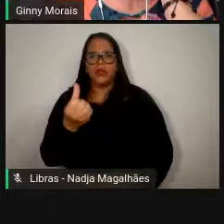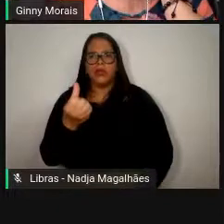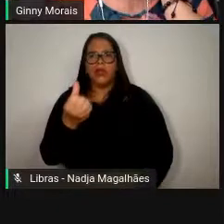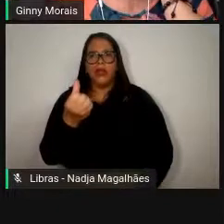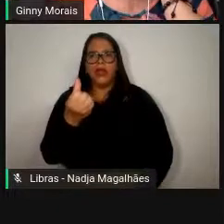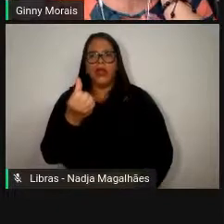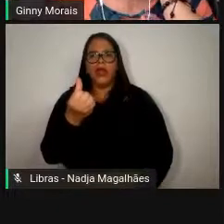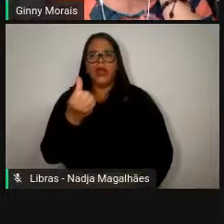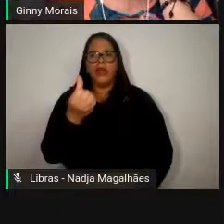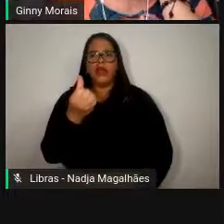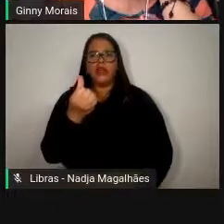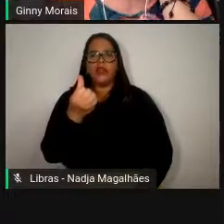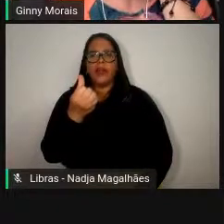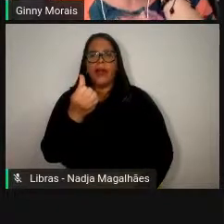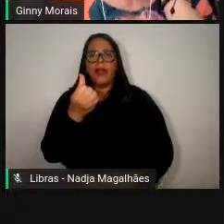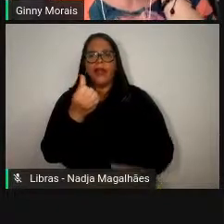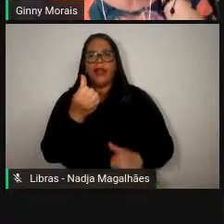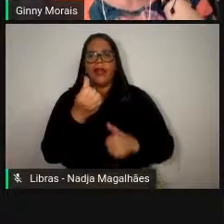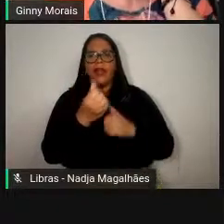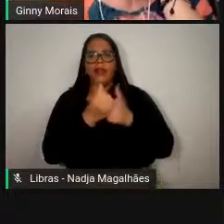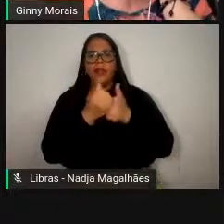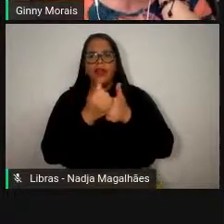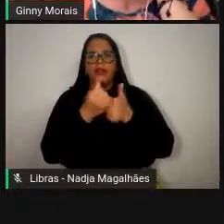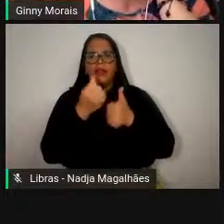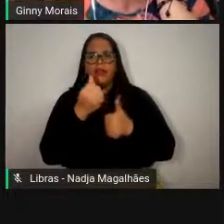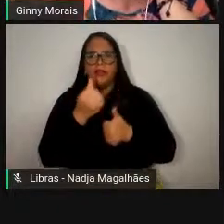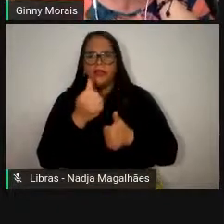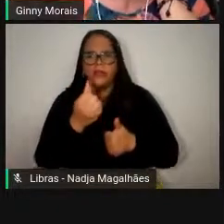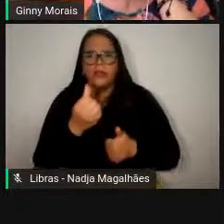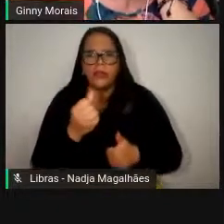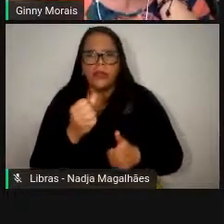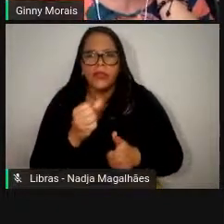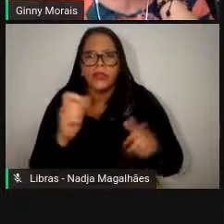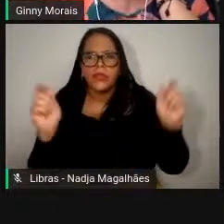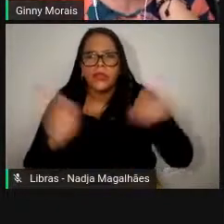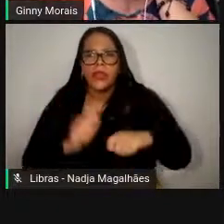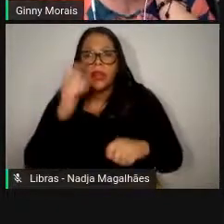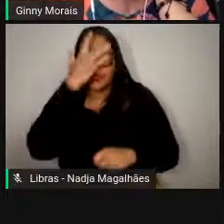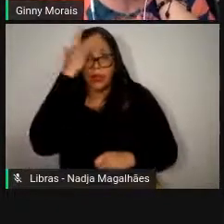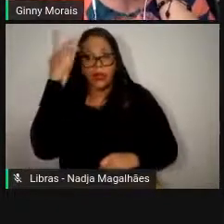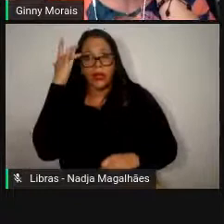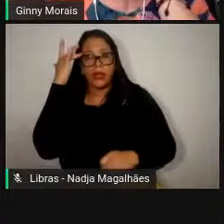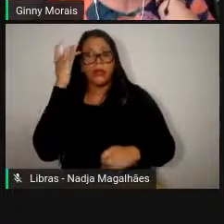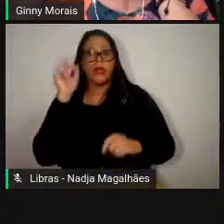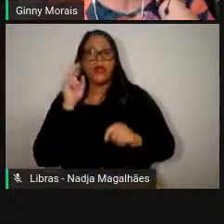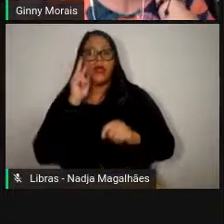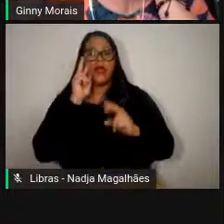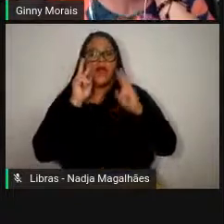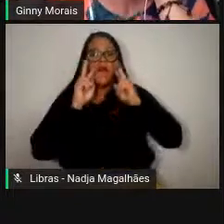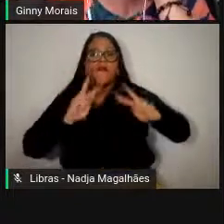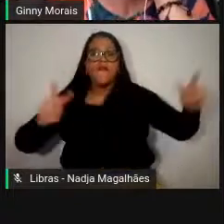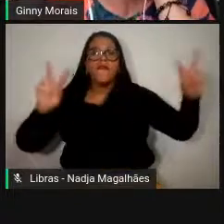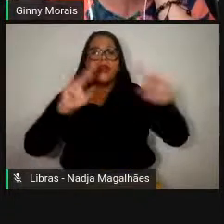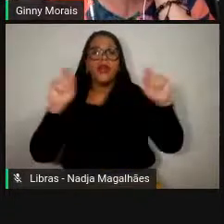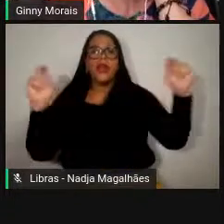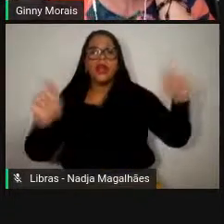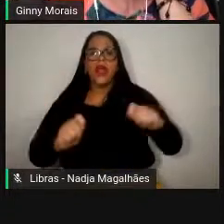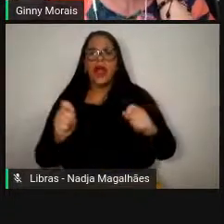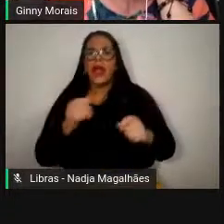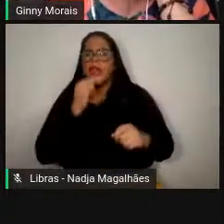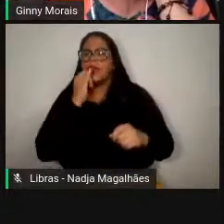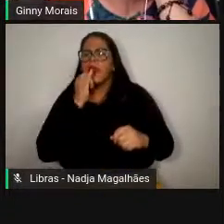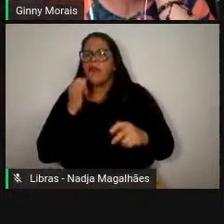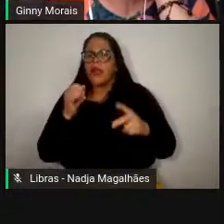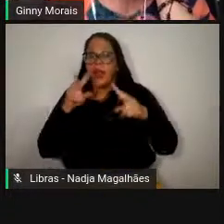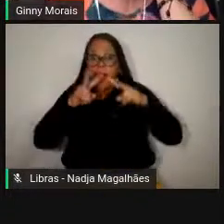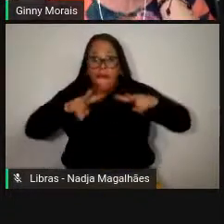pouquinho mais de um terço das casas legislativas, elas permitem que você verifique a reação dos pares e a